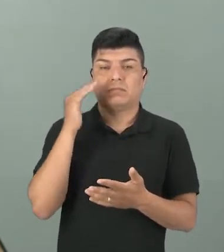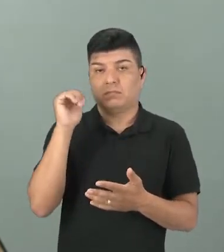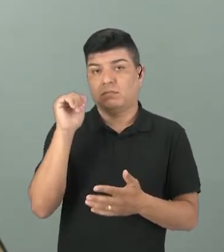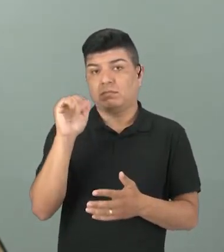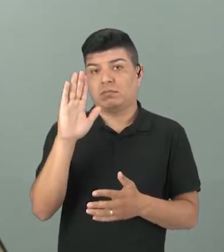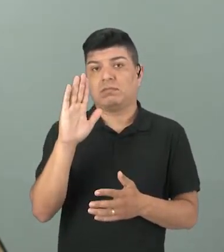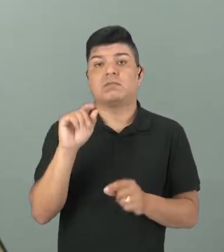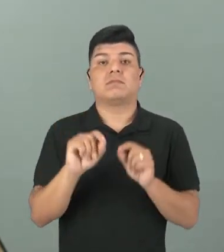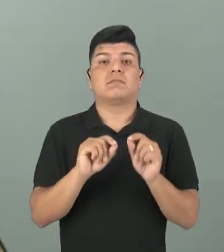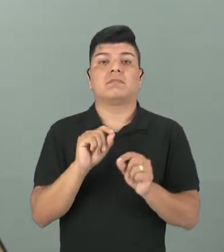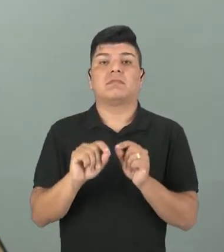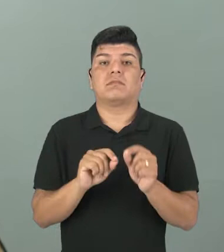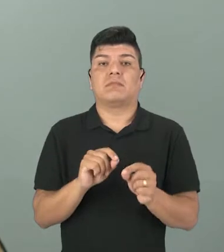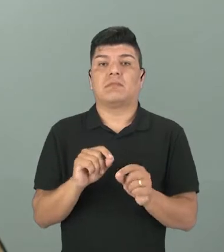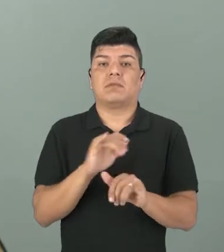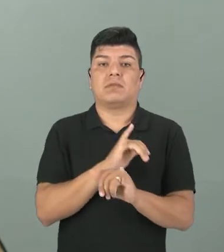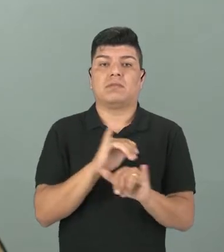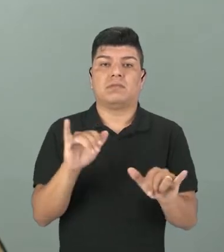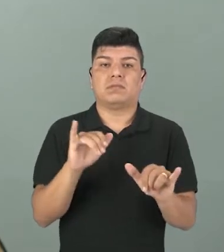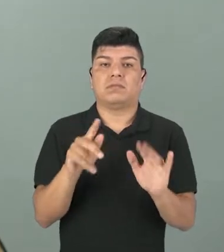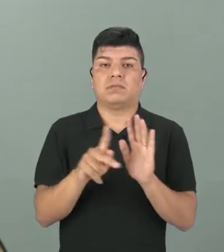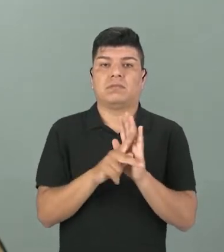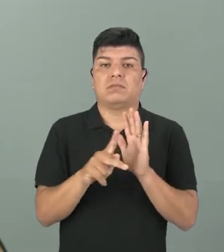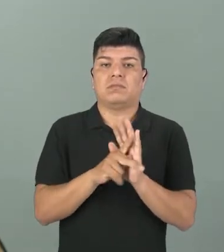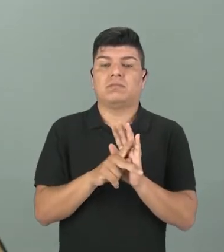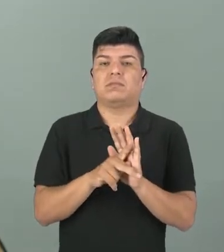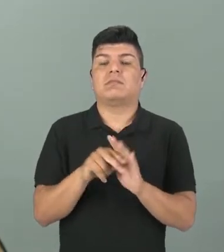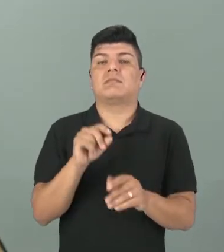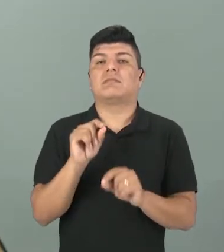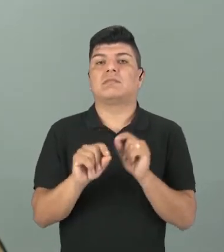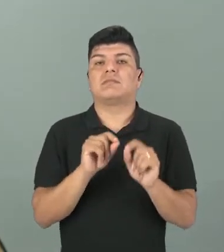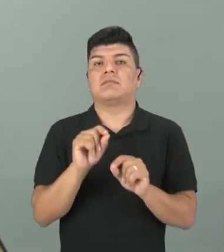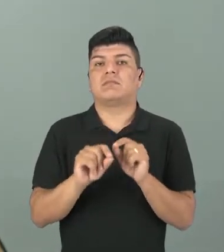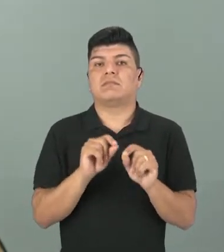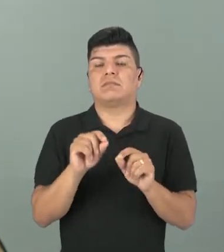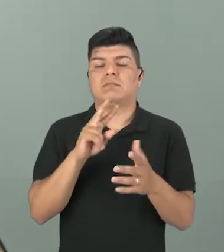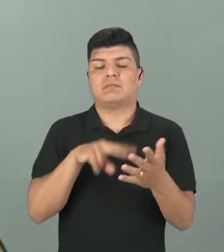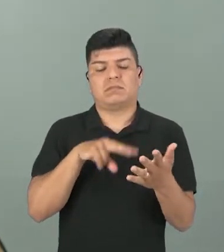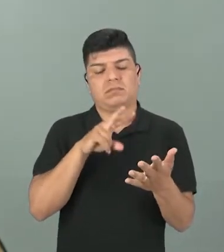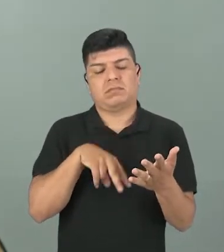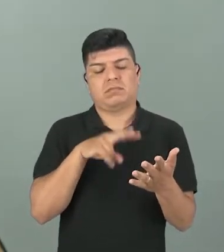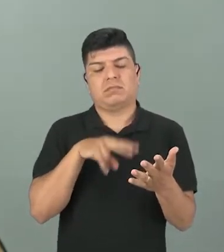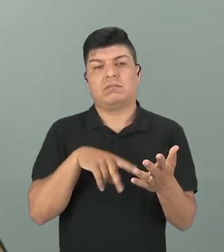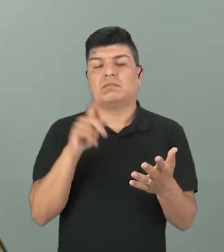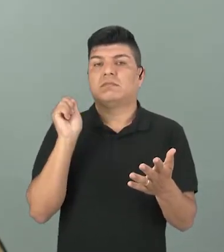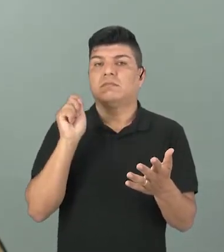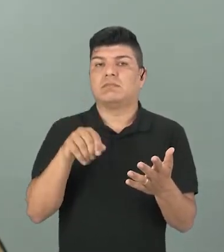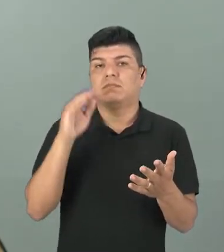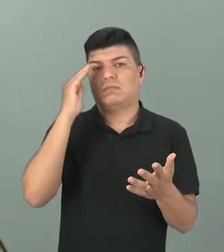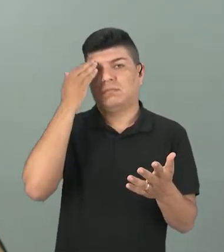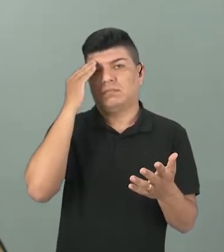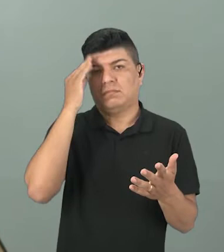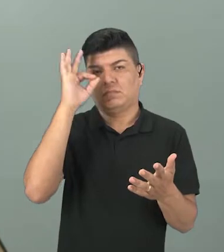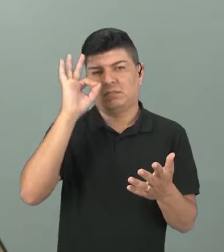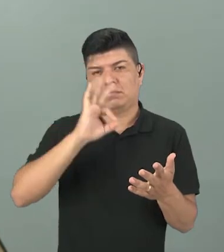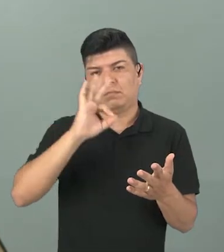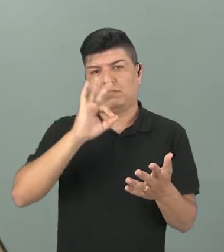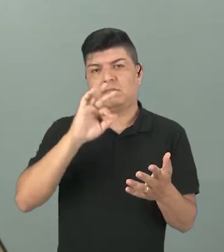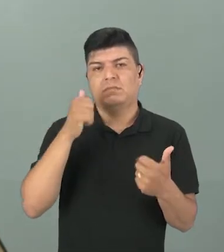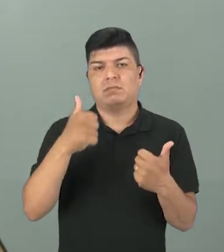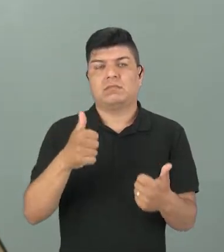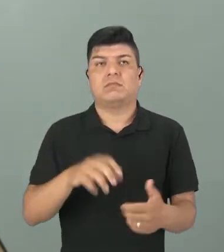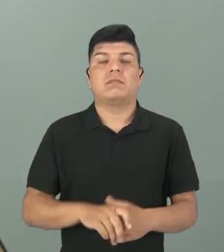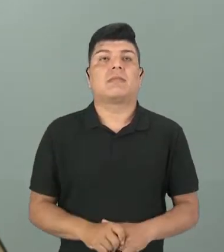direitinho através de uma notícia propriamente dita, que nós vamos fazer a leitura para que vocês possam entender direitinho,